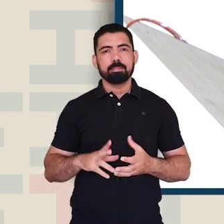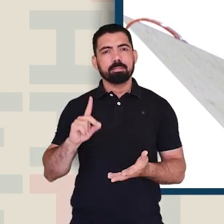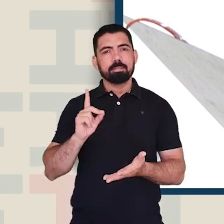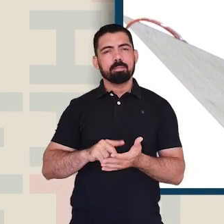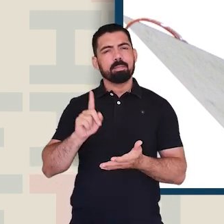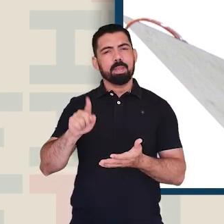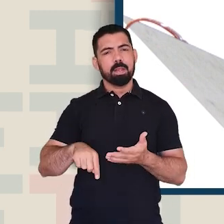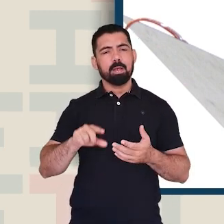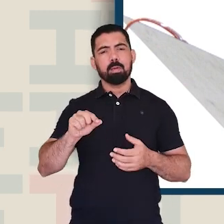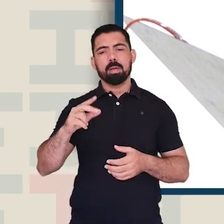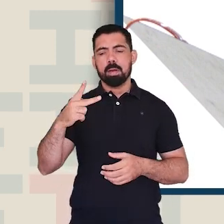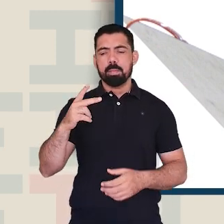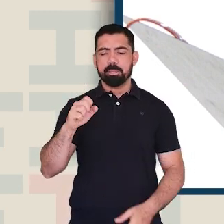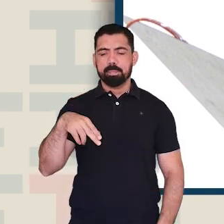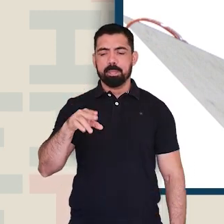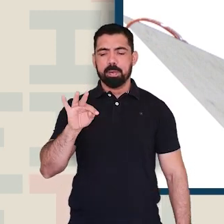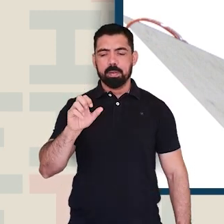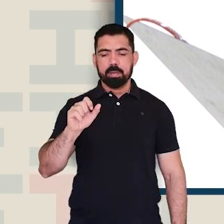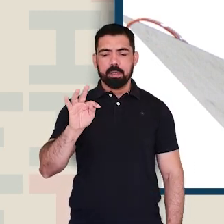Na verdade é a pentatônica, né?